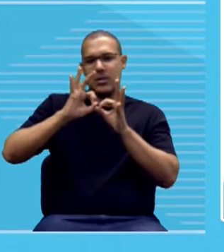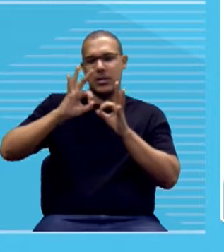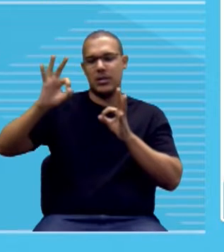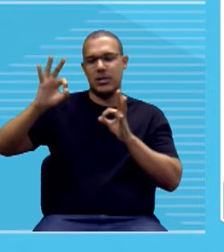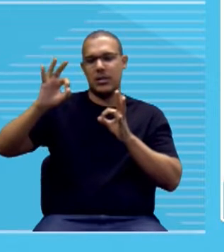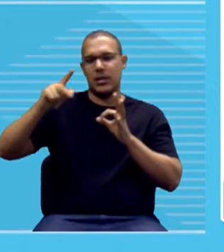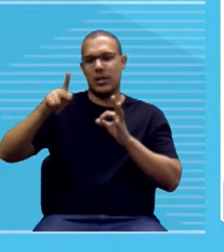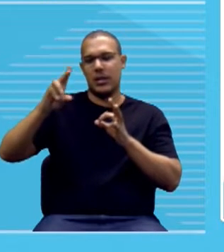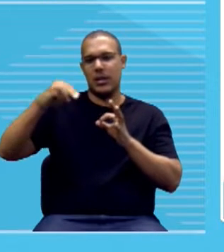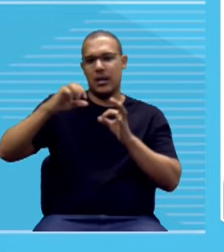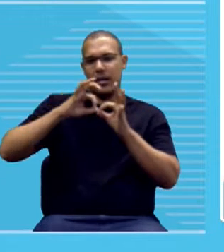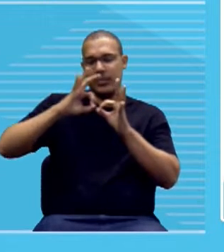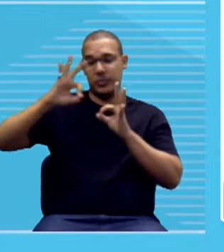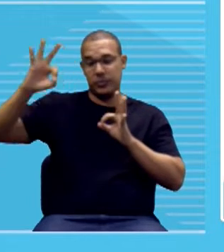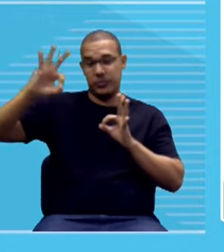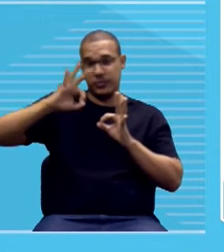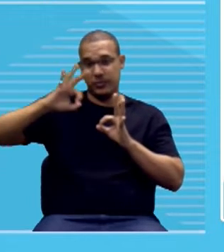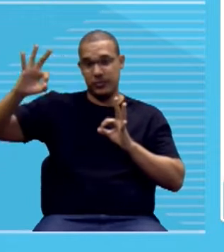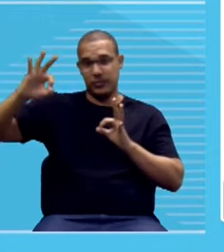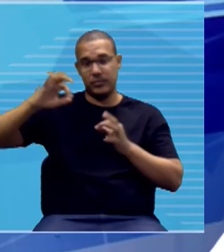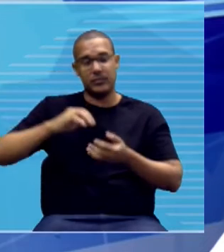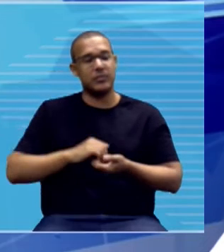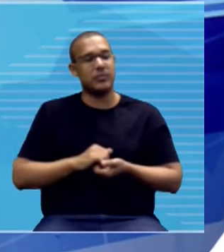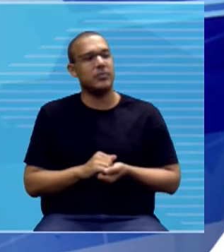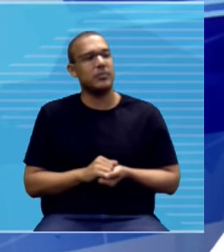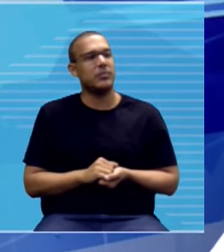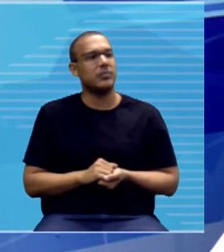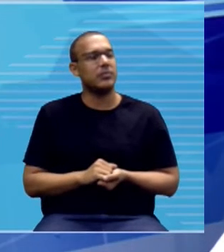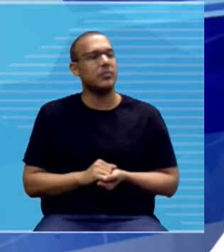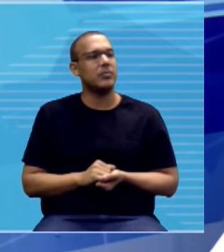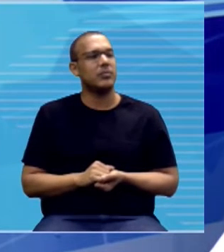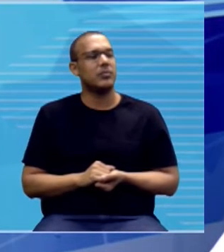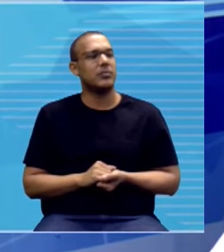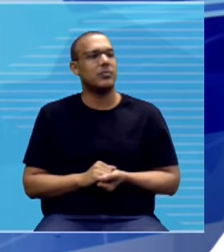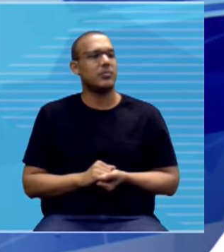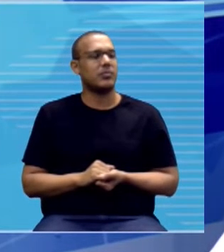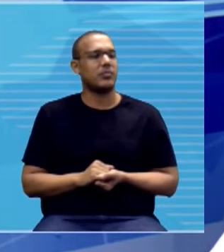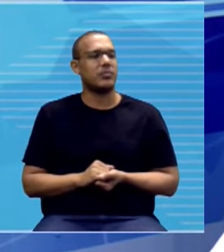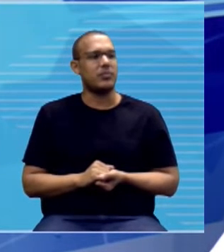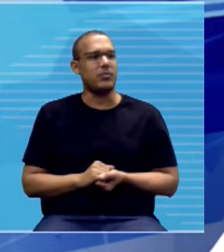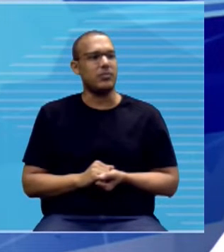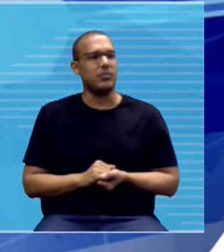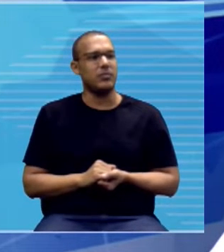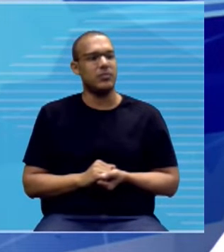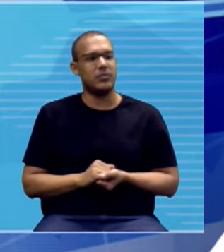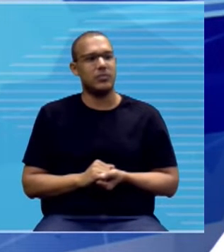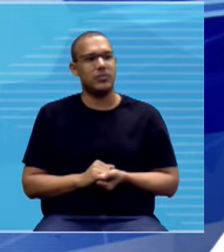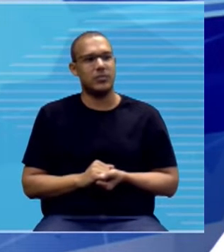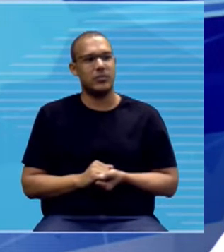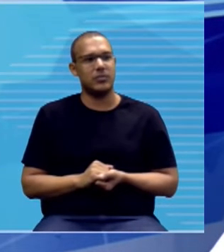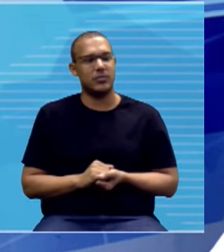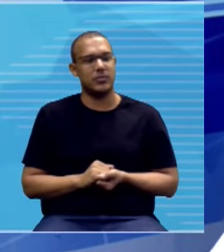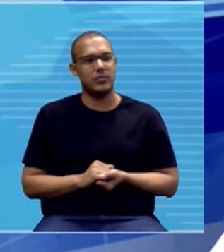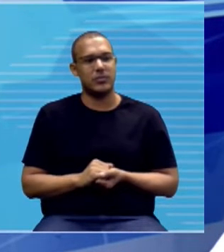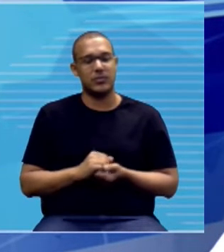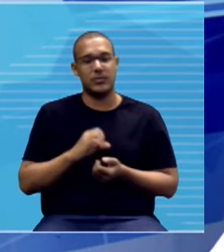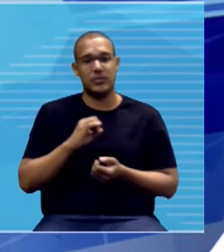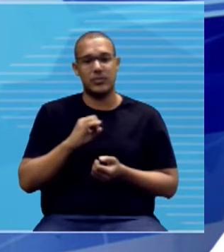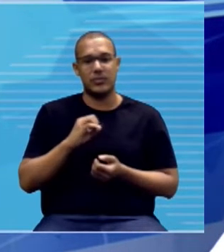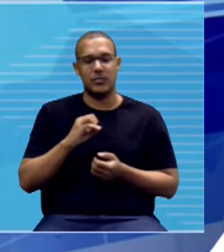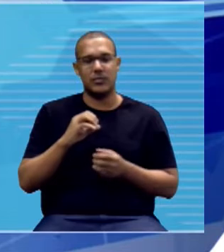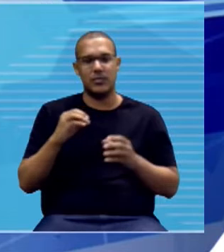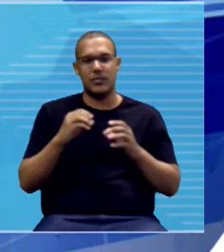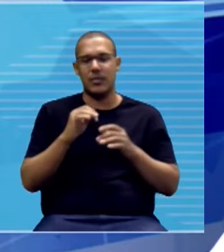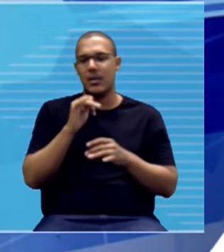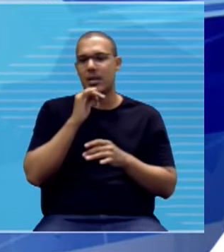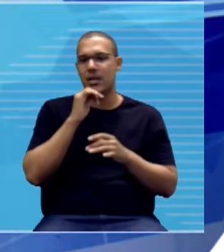dele. Então, para vocês terem uma ideia do quanto espaço vazio existe dentro de um átomo. Então, se o núcleo fosse do tamanho de